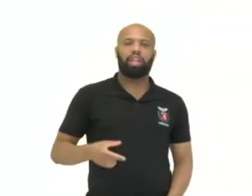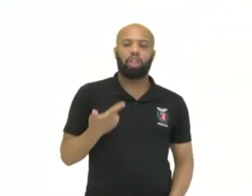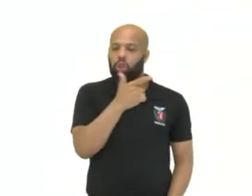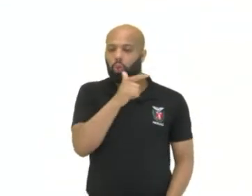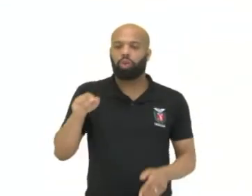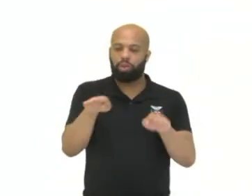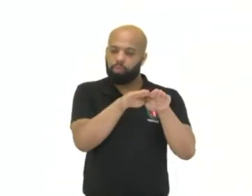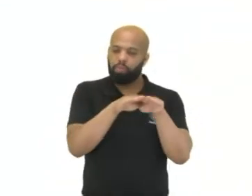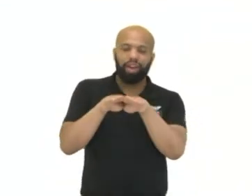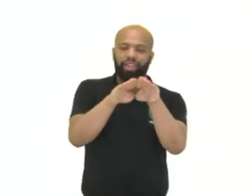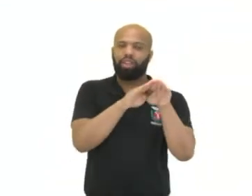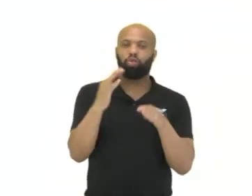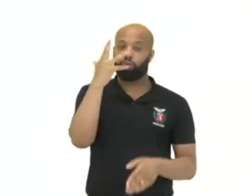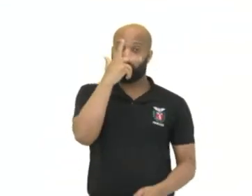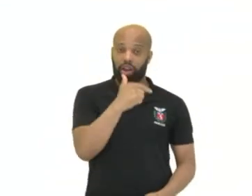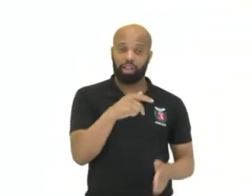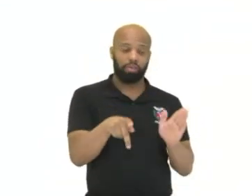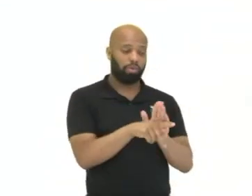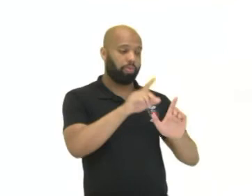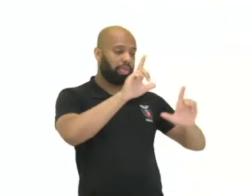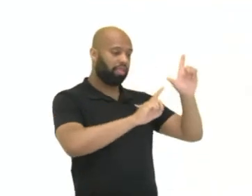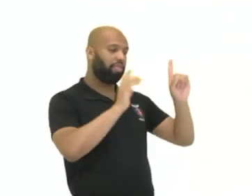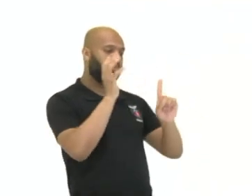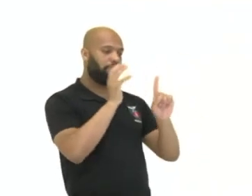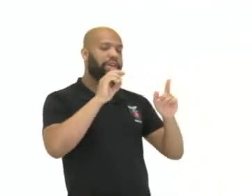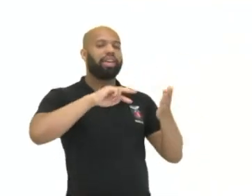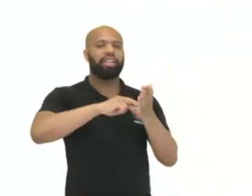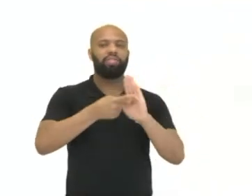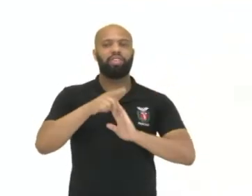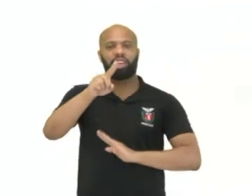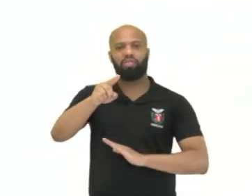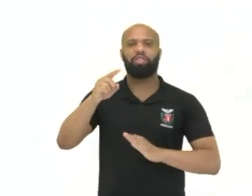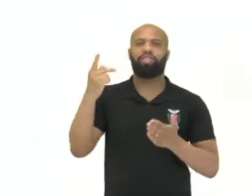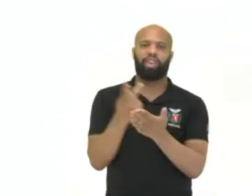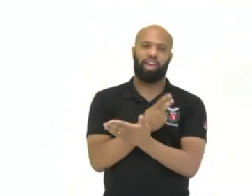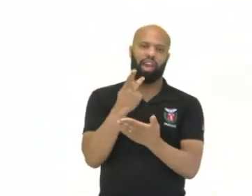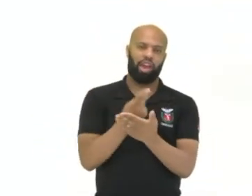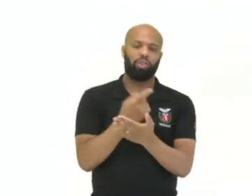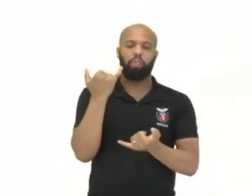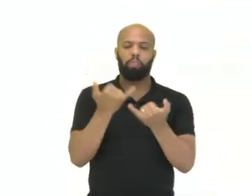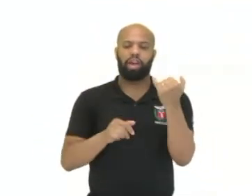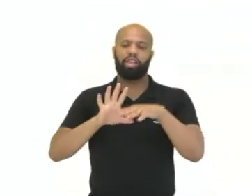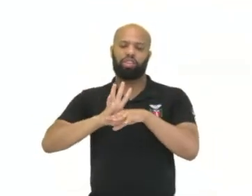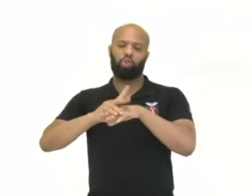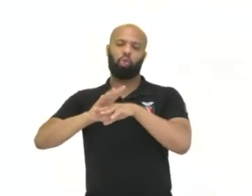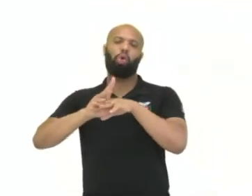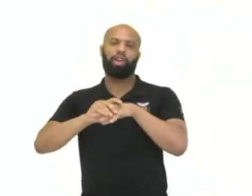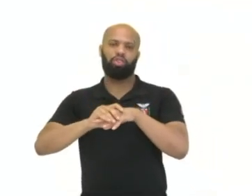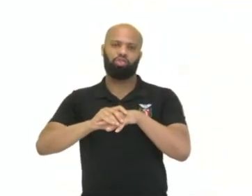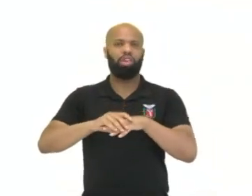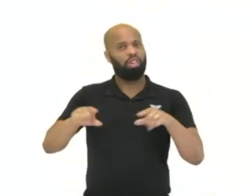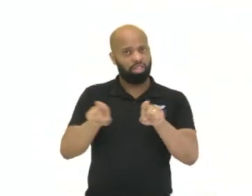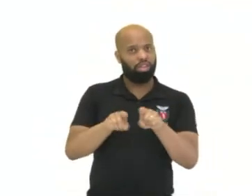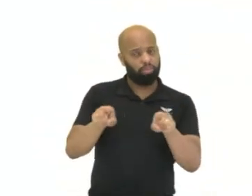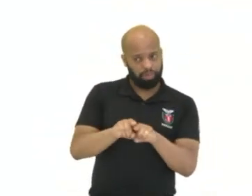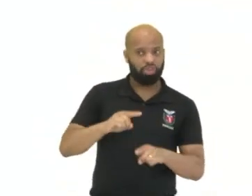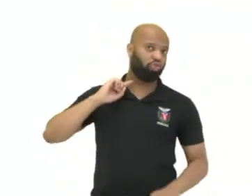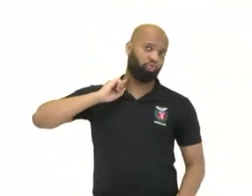TV, por exemplo, é estar à margem, é estar doente e ser, numa palavra, sujo.